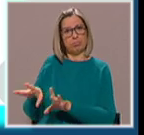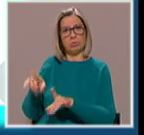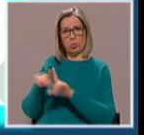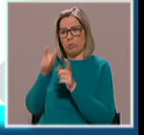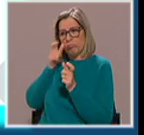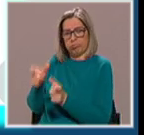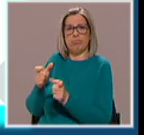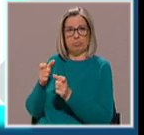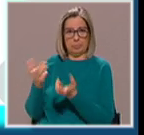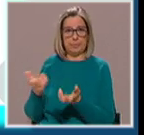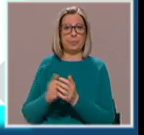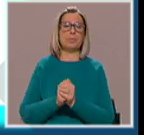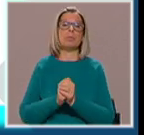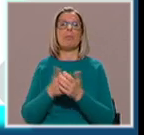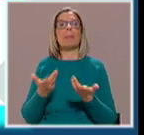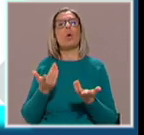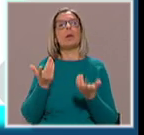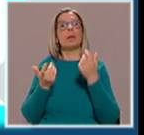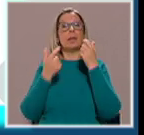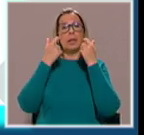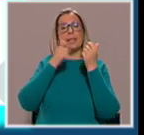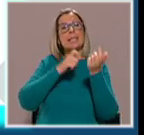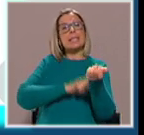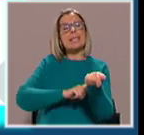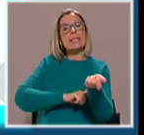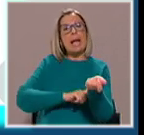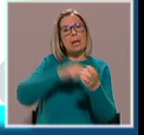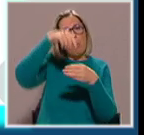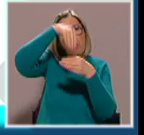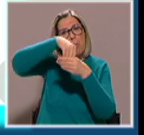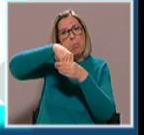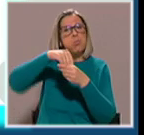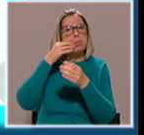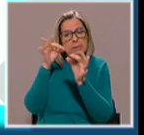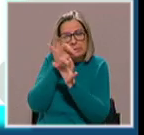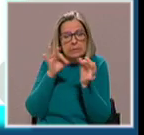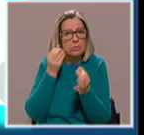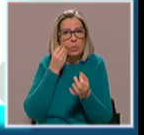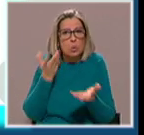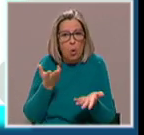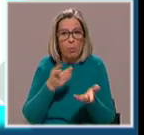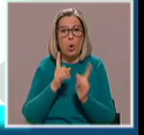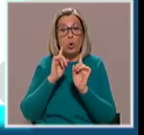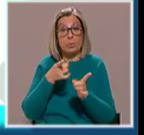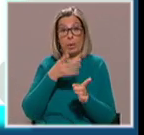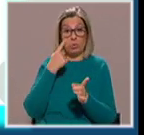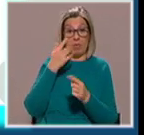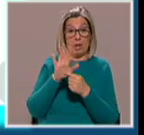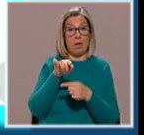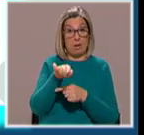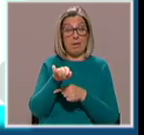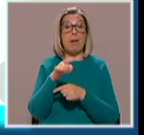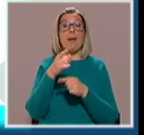Como é que o sangue, então, é constituído? Vemos aqui, então, uma imagem com as várias células, digamos, do sangue. Então, começamos com o plasma, a parte